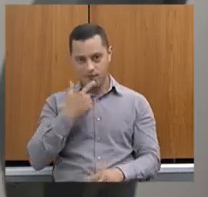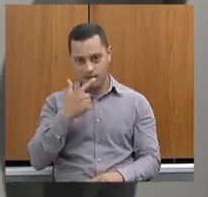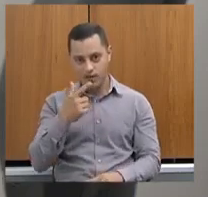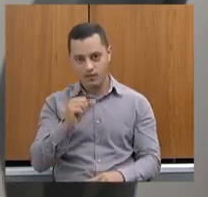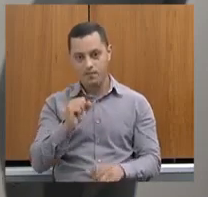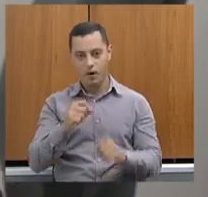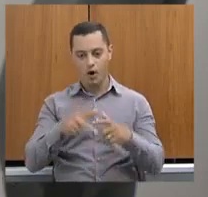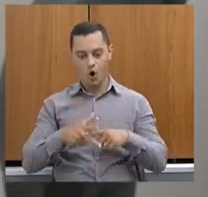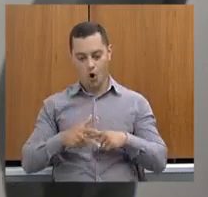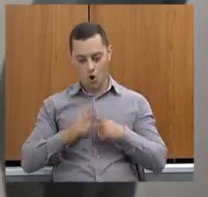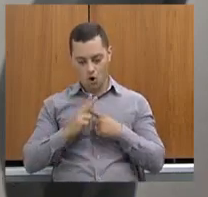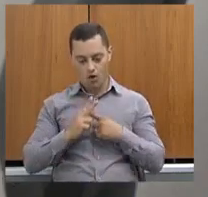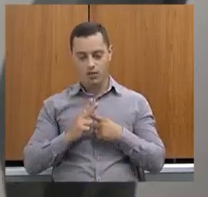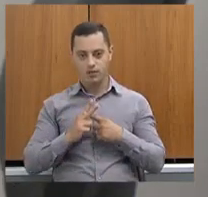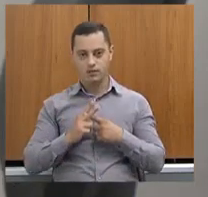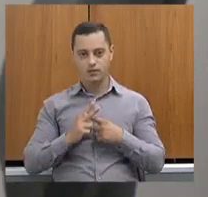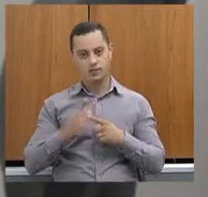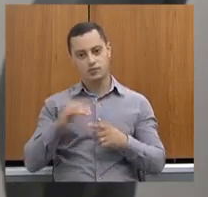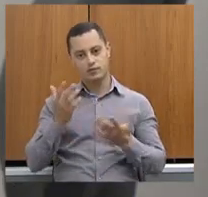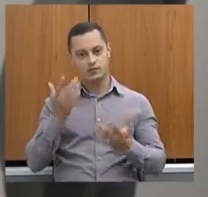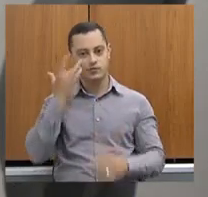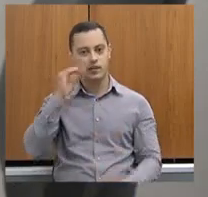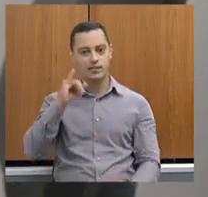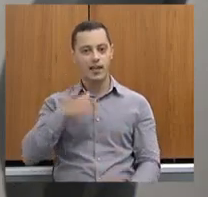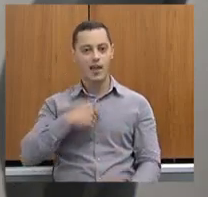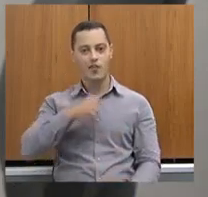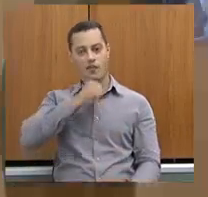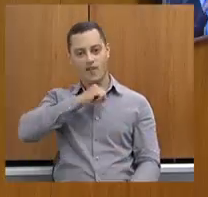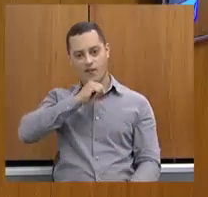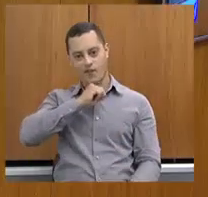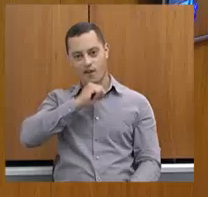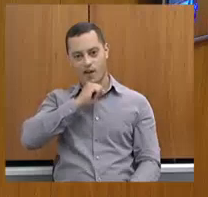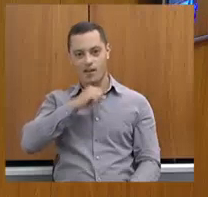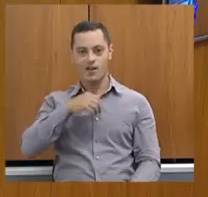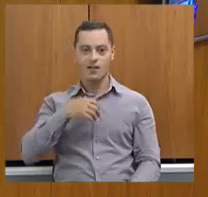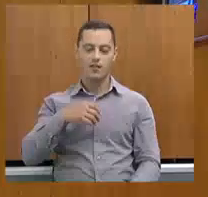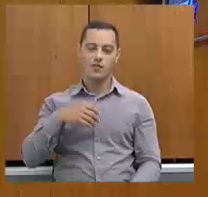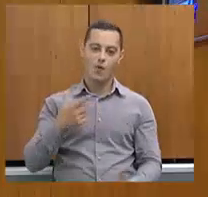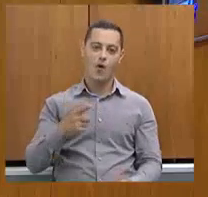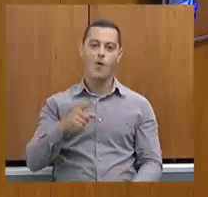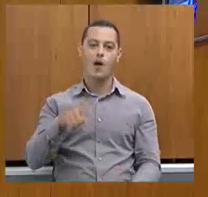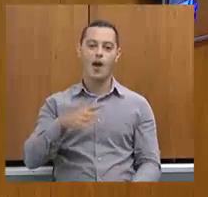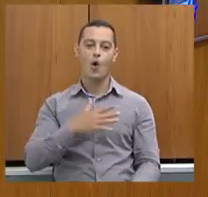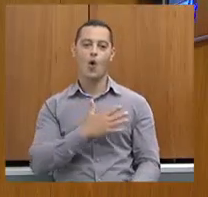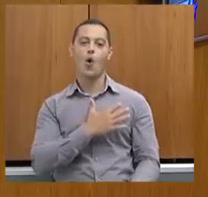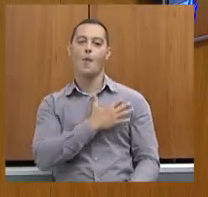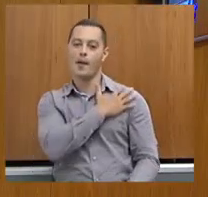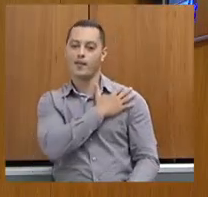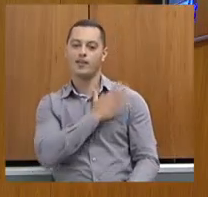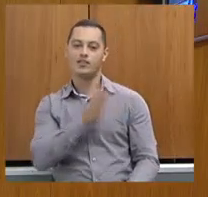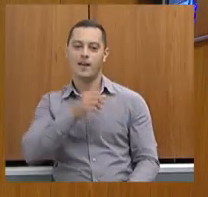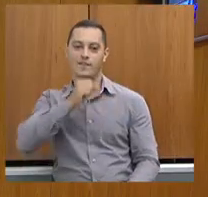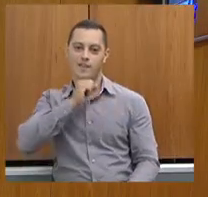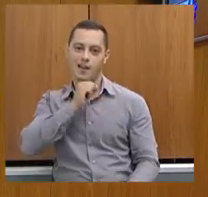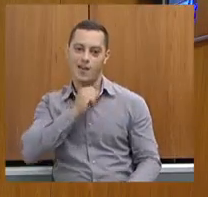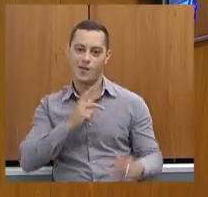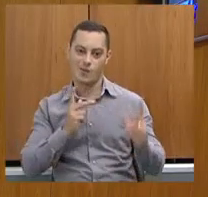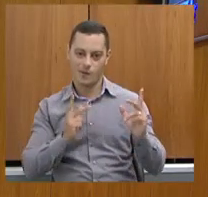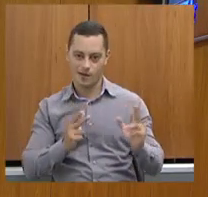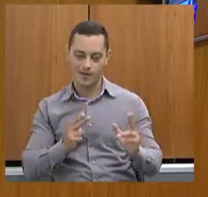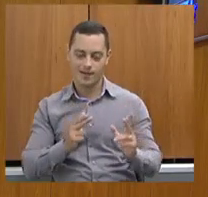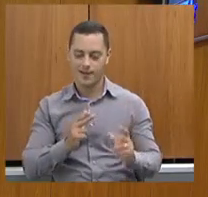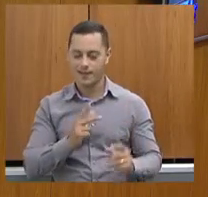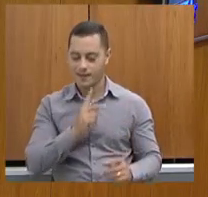Tenente eu não sei se é eu que tô ficando velho de Mandato ou é o Comandante também que tá velho aqui no carro dele então